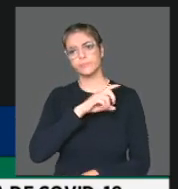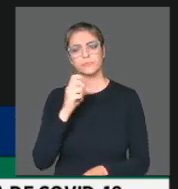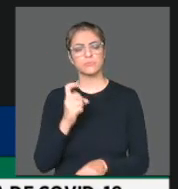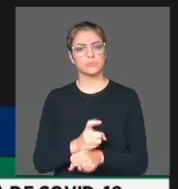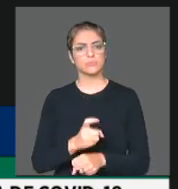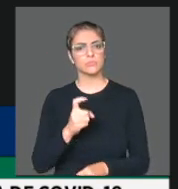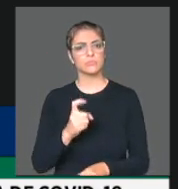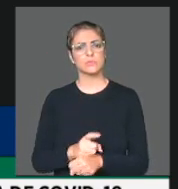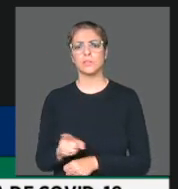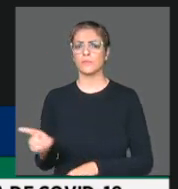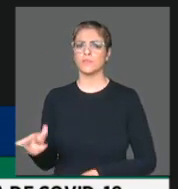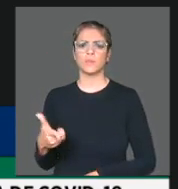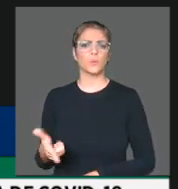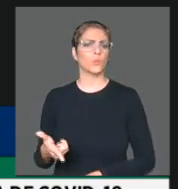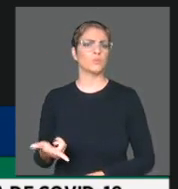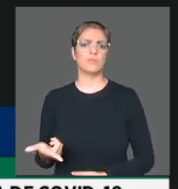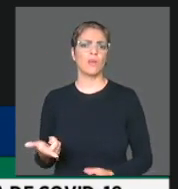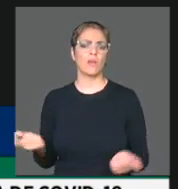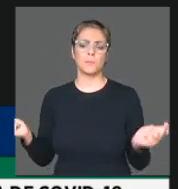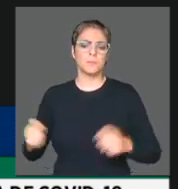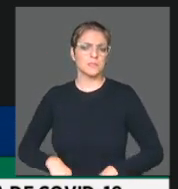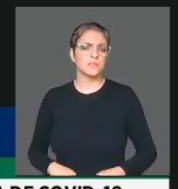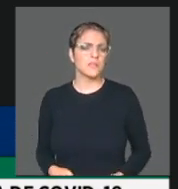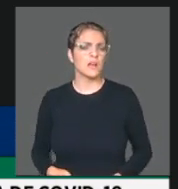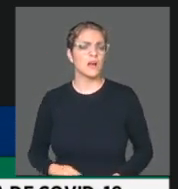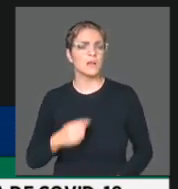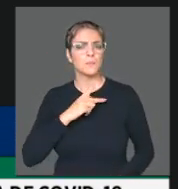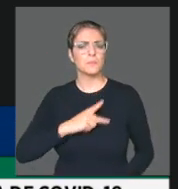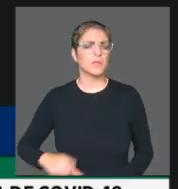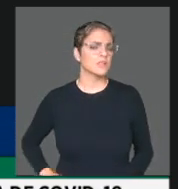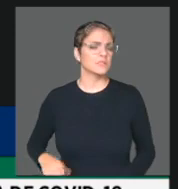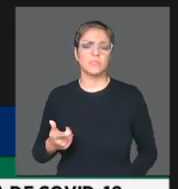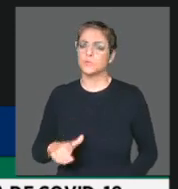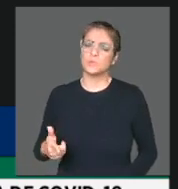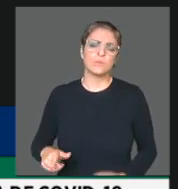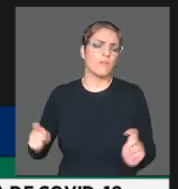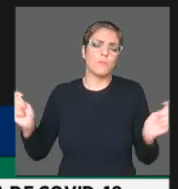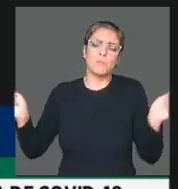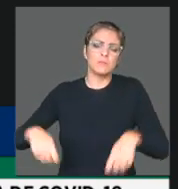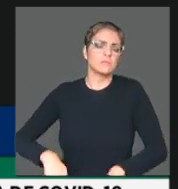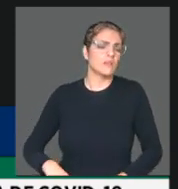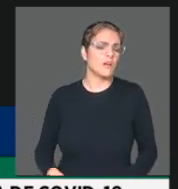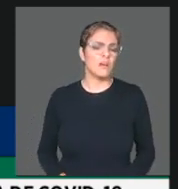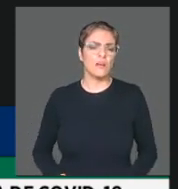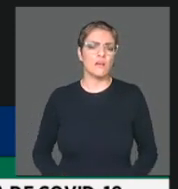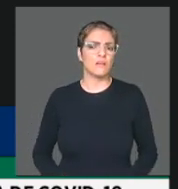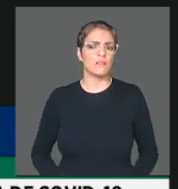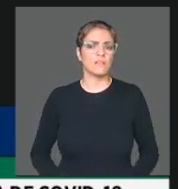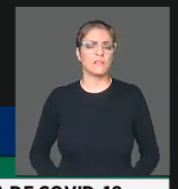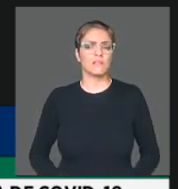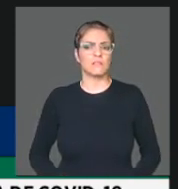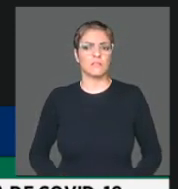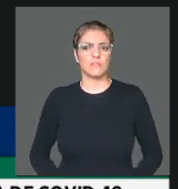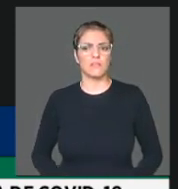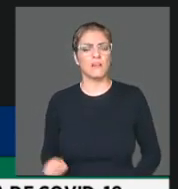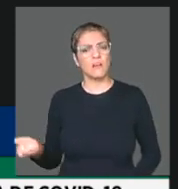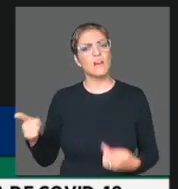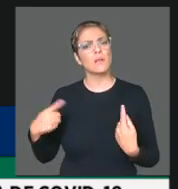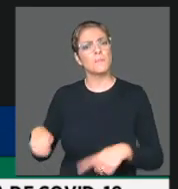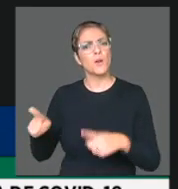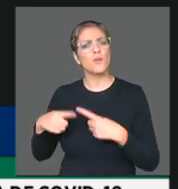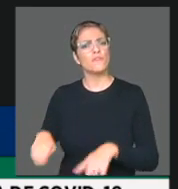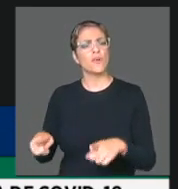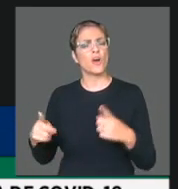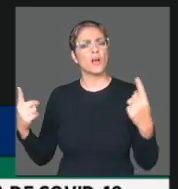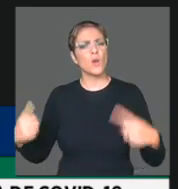ser o seu despreparo. É um presidente despreparado, É um presidente que promove perseguição a